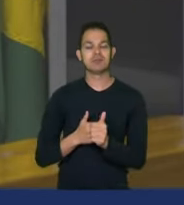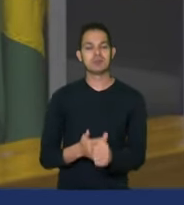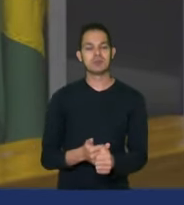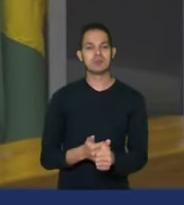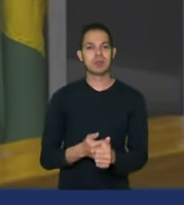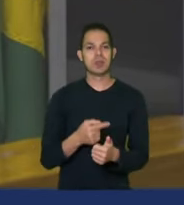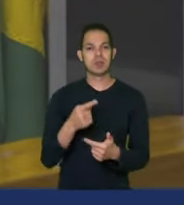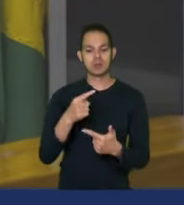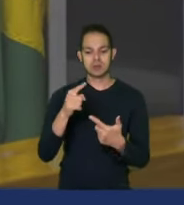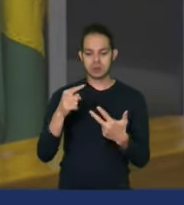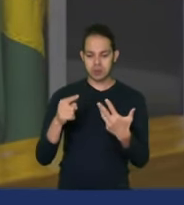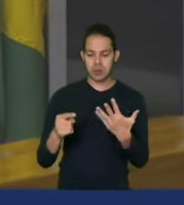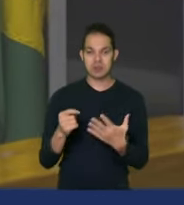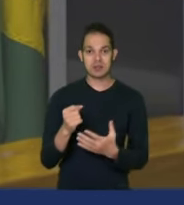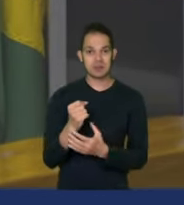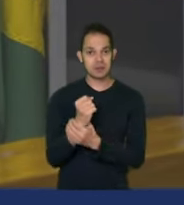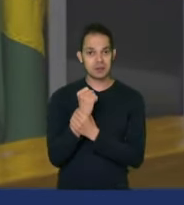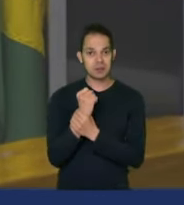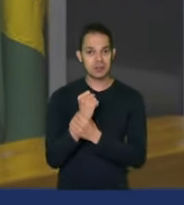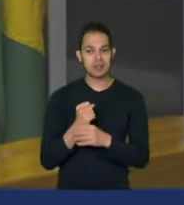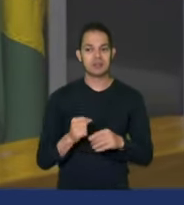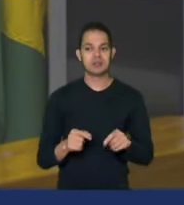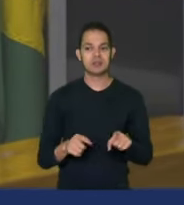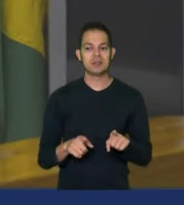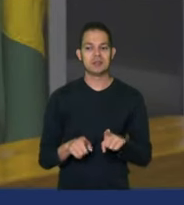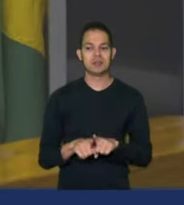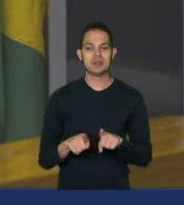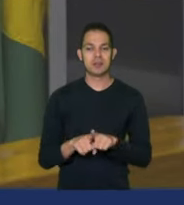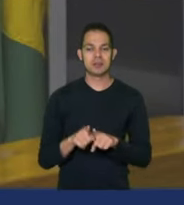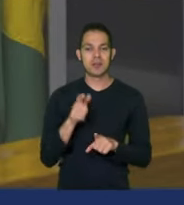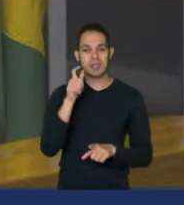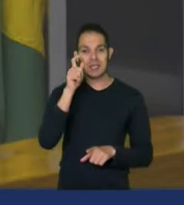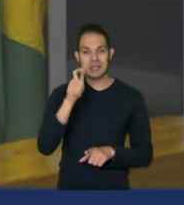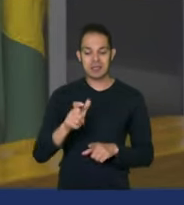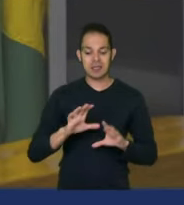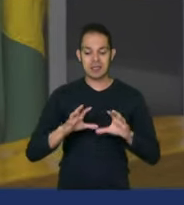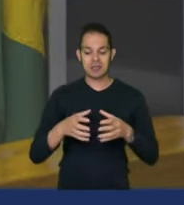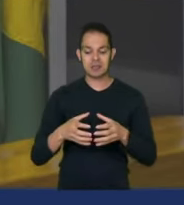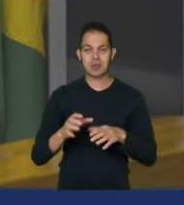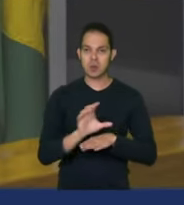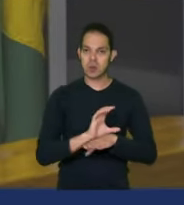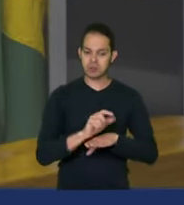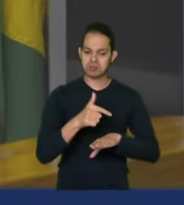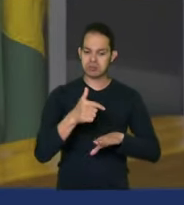de segurança e relevante interesse coletivo pela Constituição.